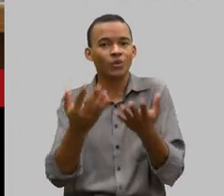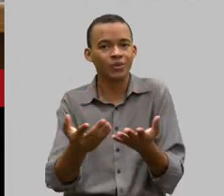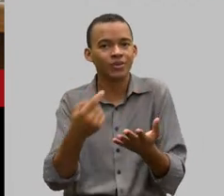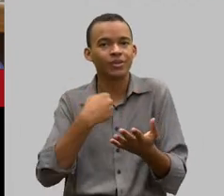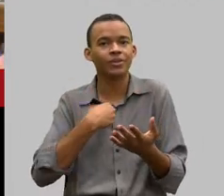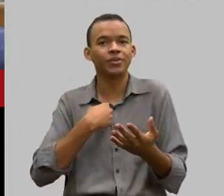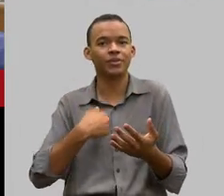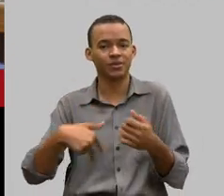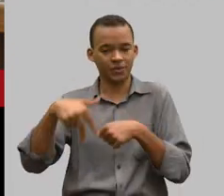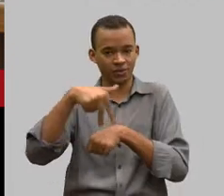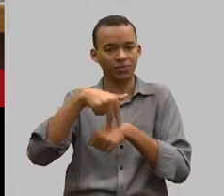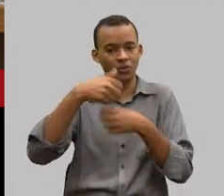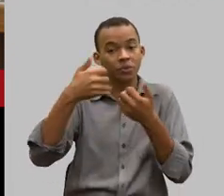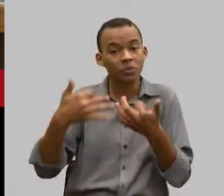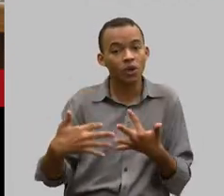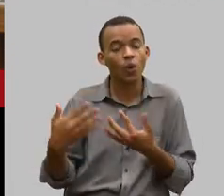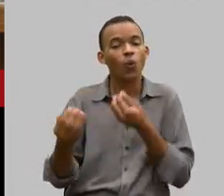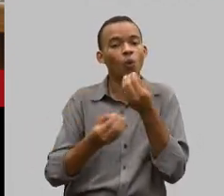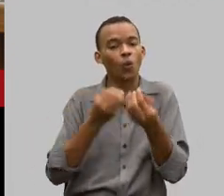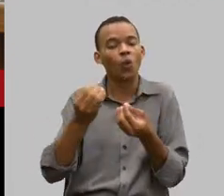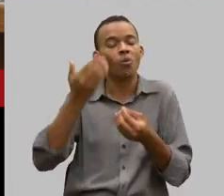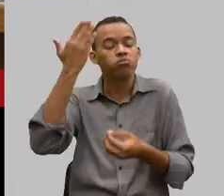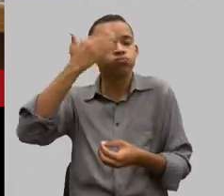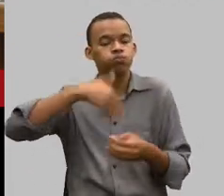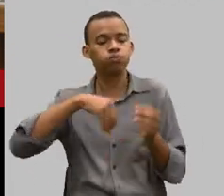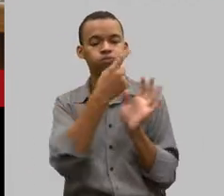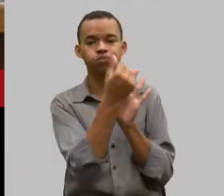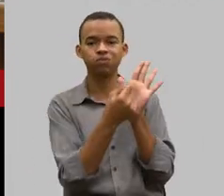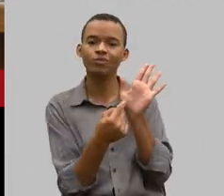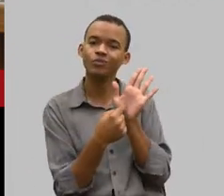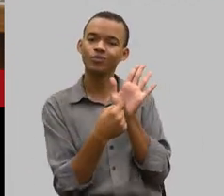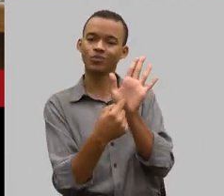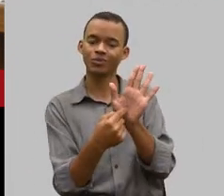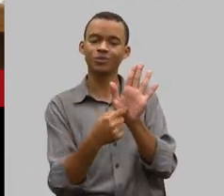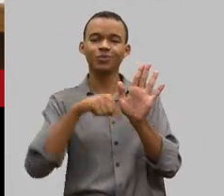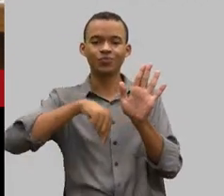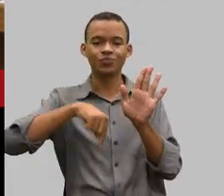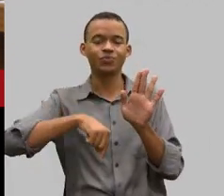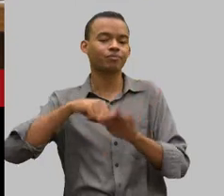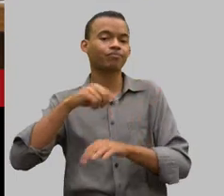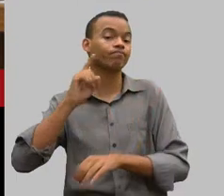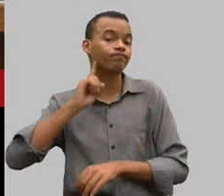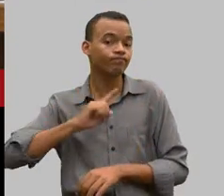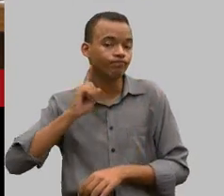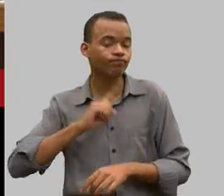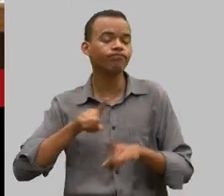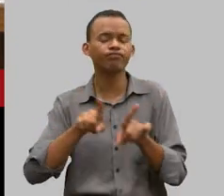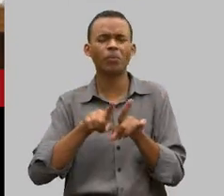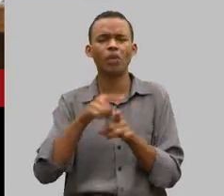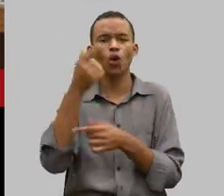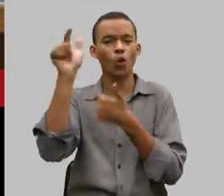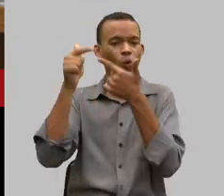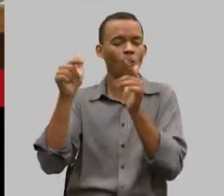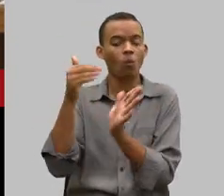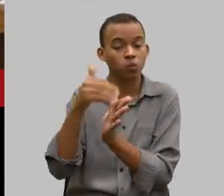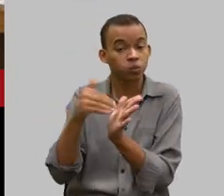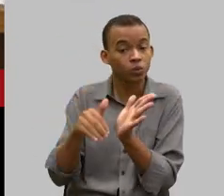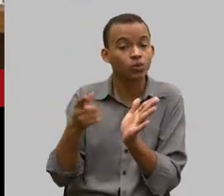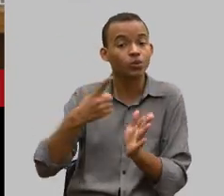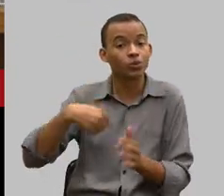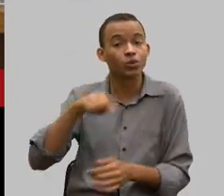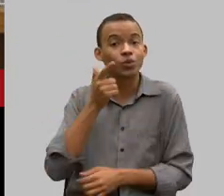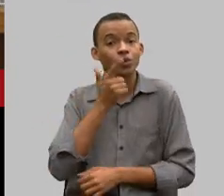trabalho fruto do nosso trabalho nosso estado hoje com outras obviamente secretários e o governador nós conseguimos atrair